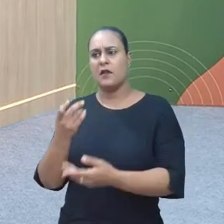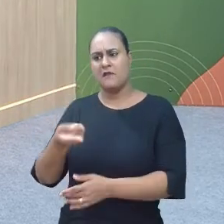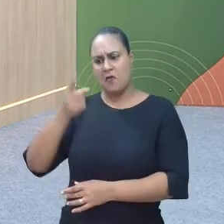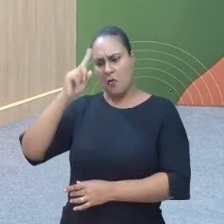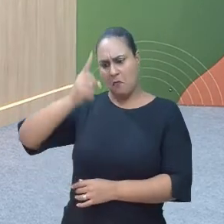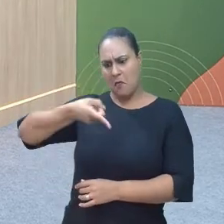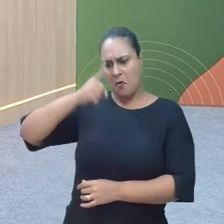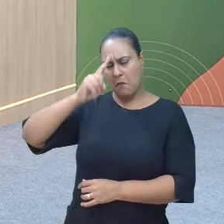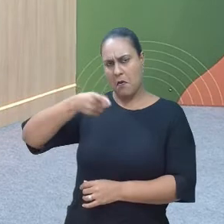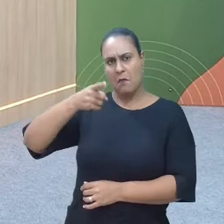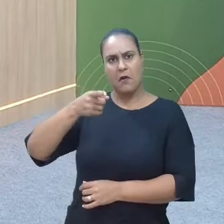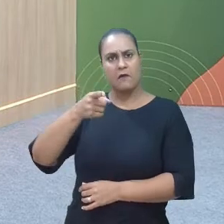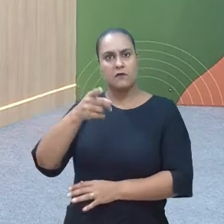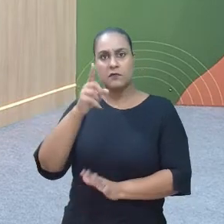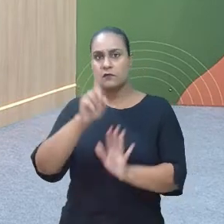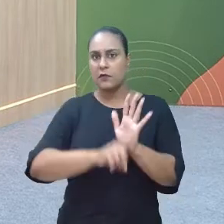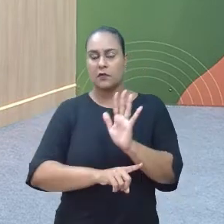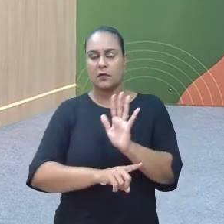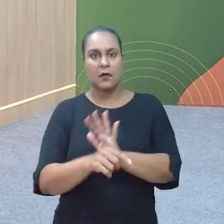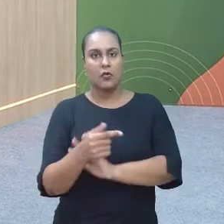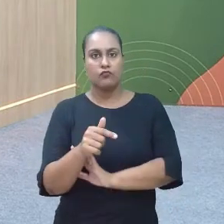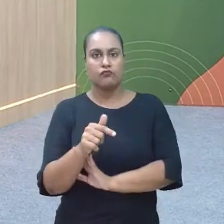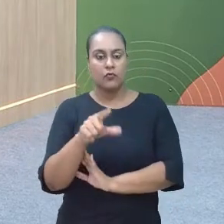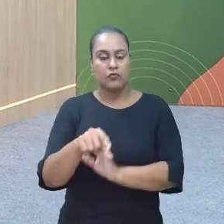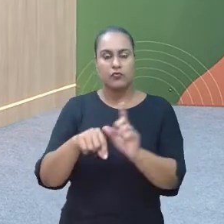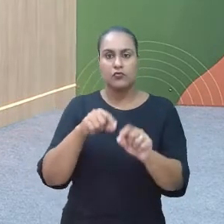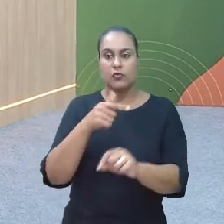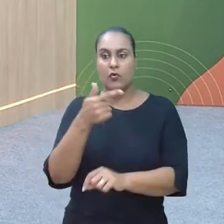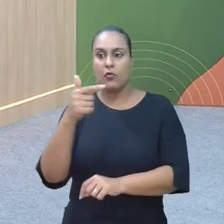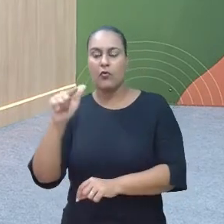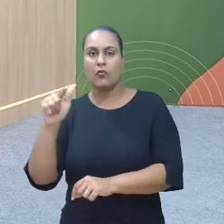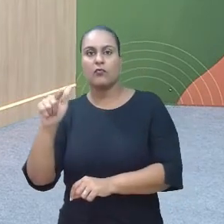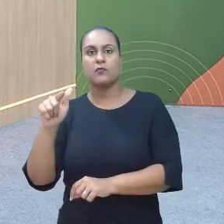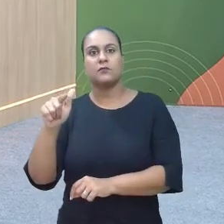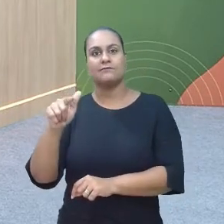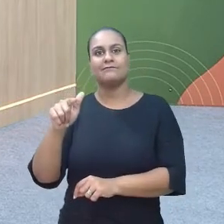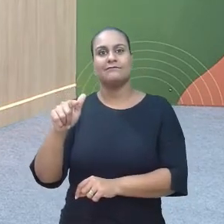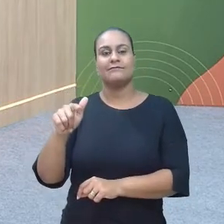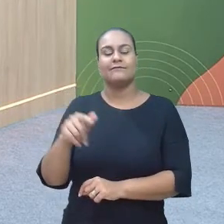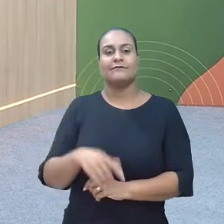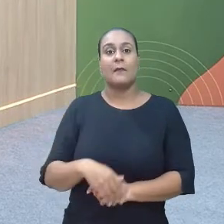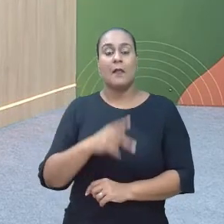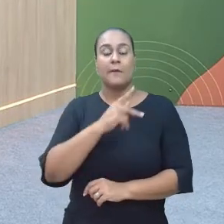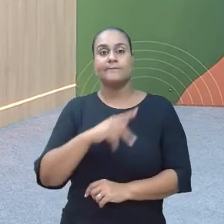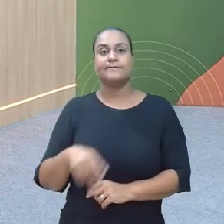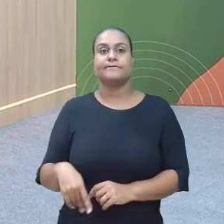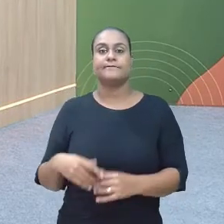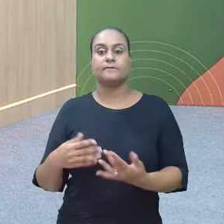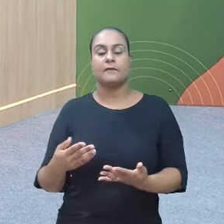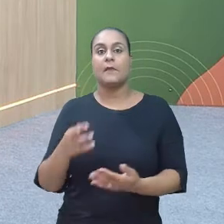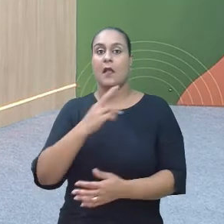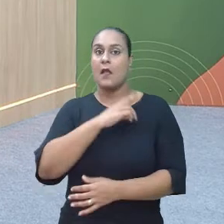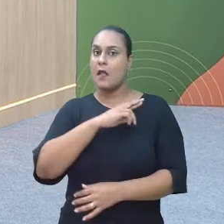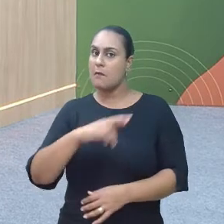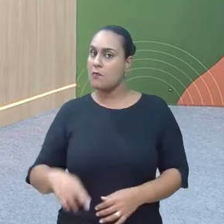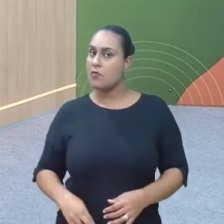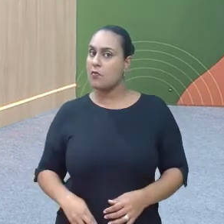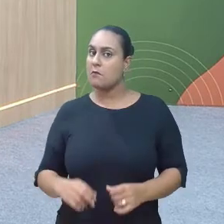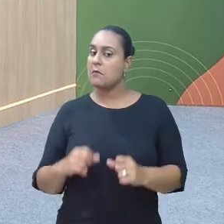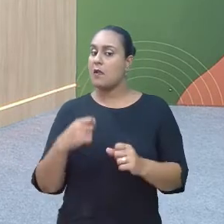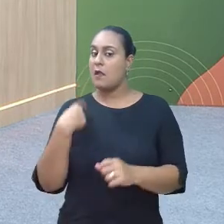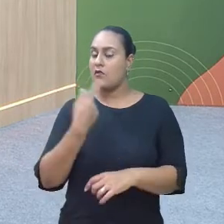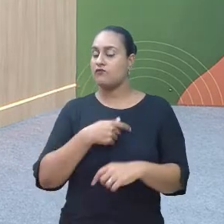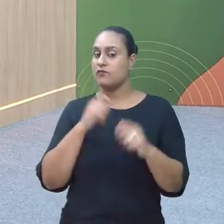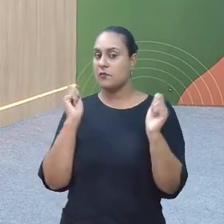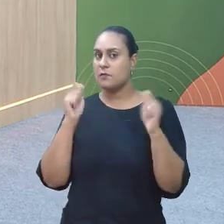governar e você não vai ter nenhum direito de escolher um outro governante. Pelo menos na república, na democracia, a gente pode escolher os representantes. Ando